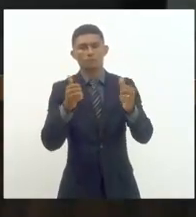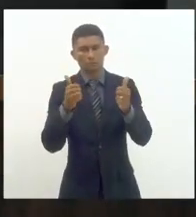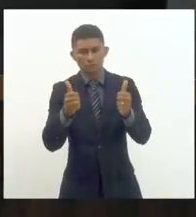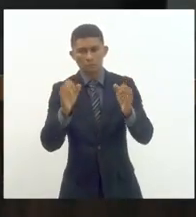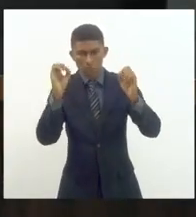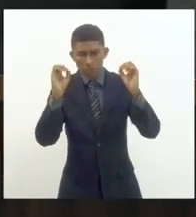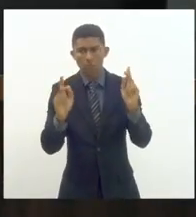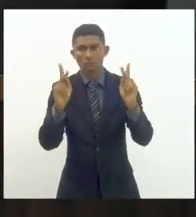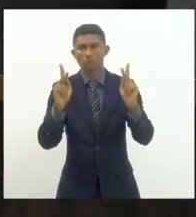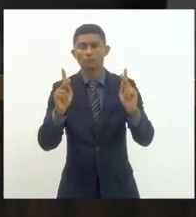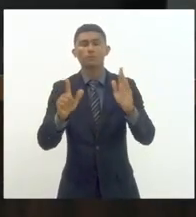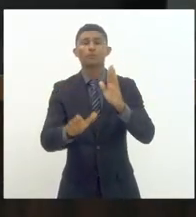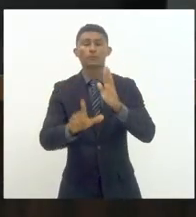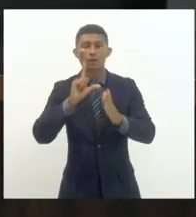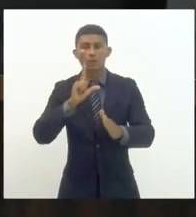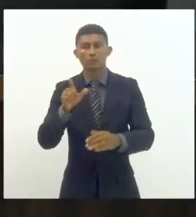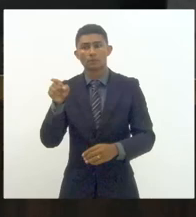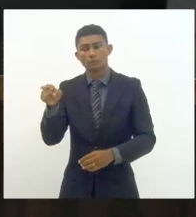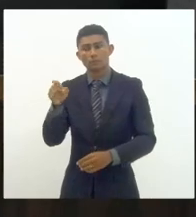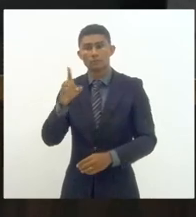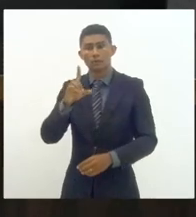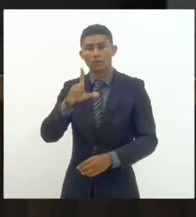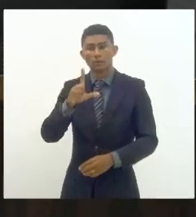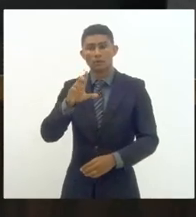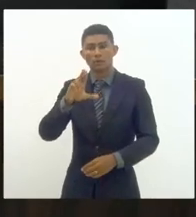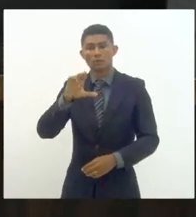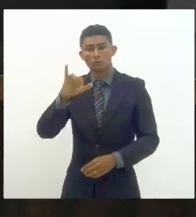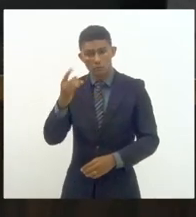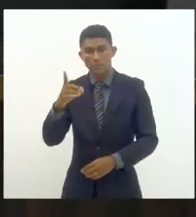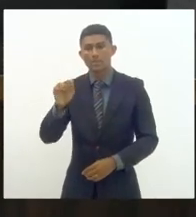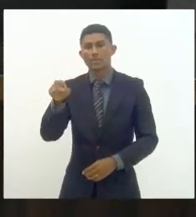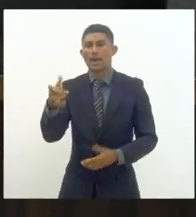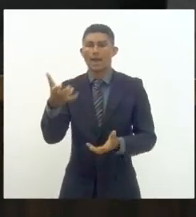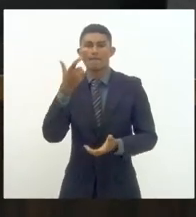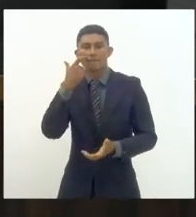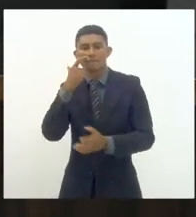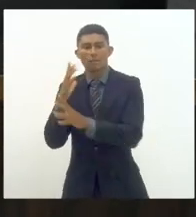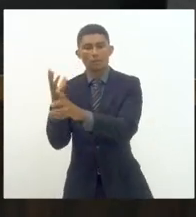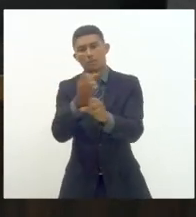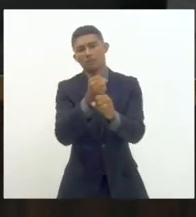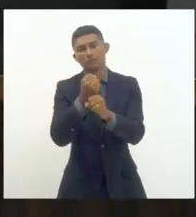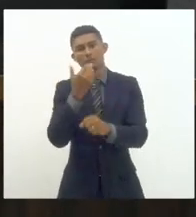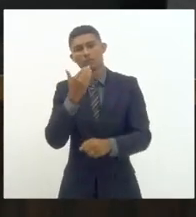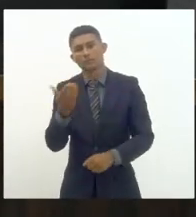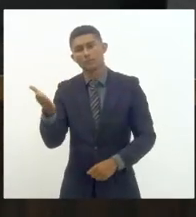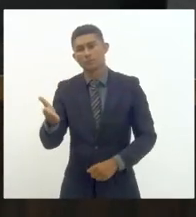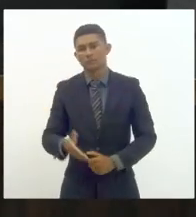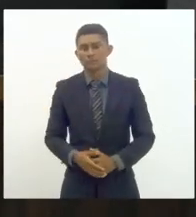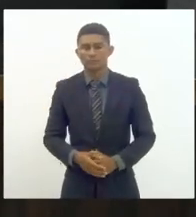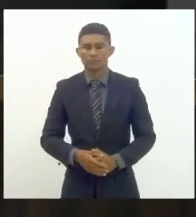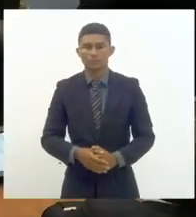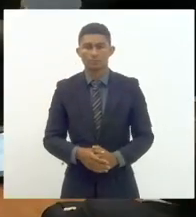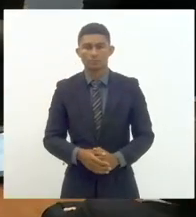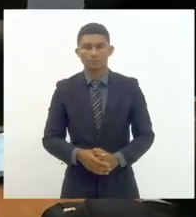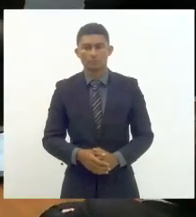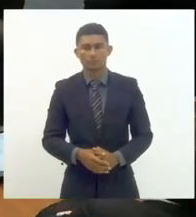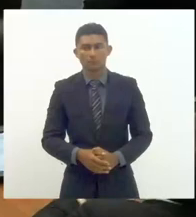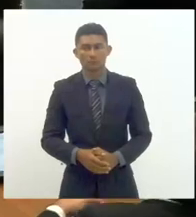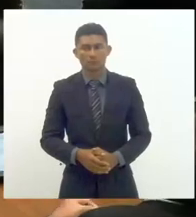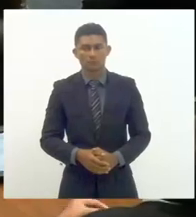antes, deputado Luiz, a Lucinha quer pedir verificação. Deixa o Luiz. Minha deputada